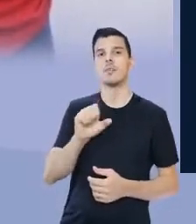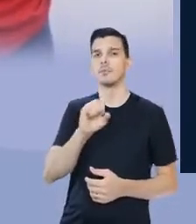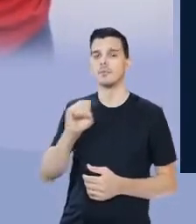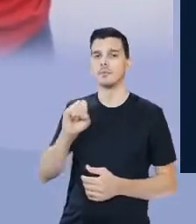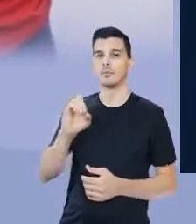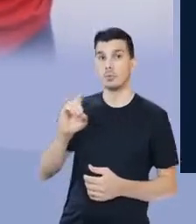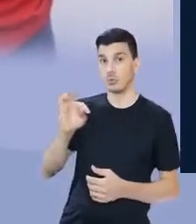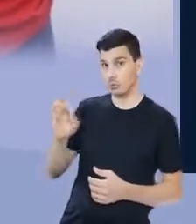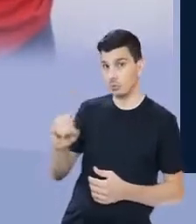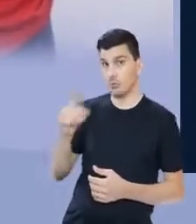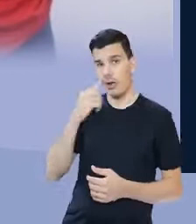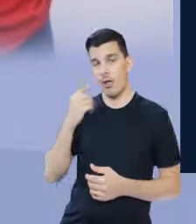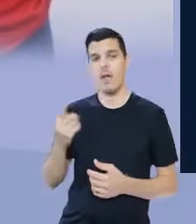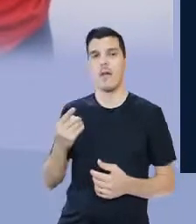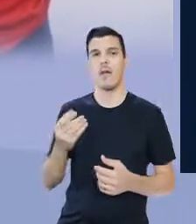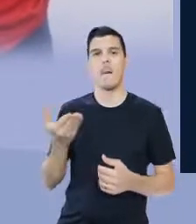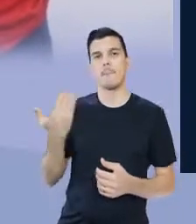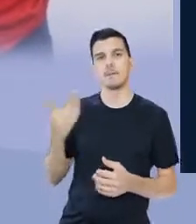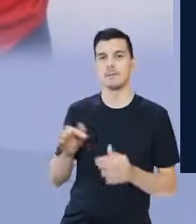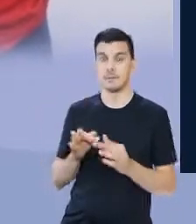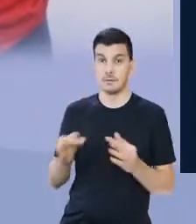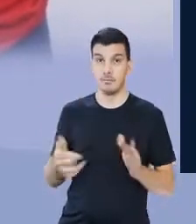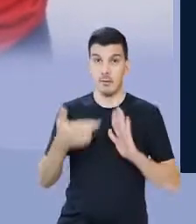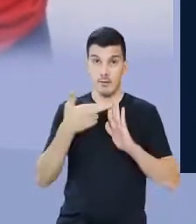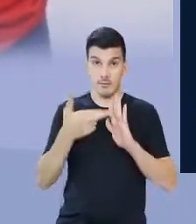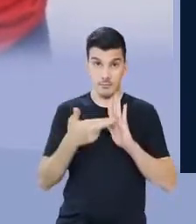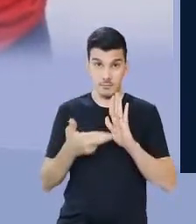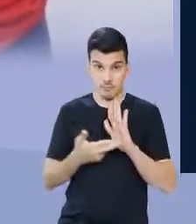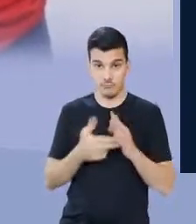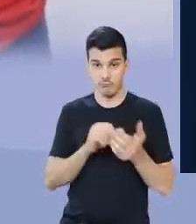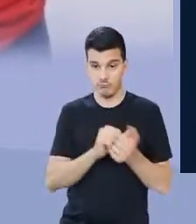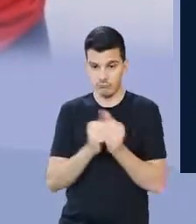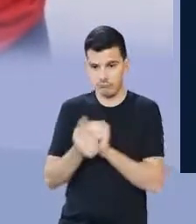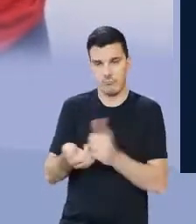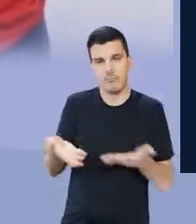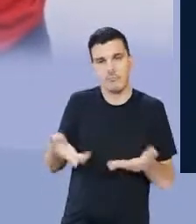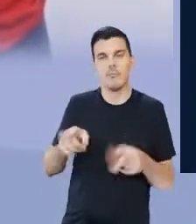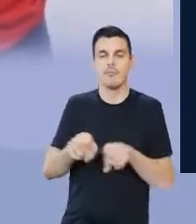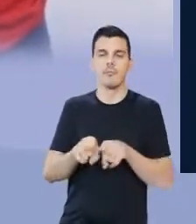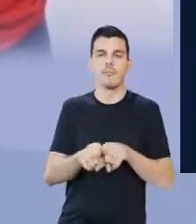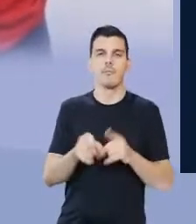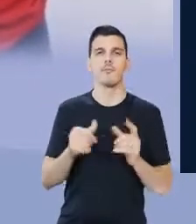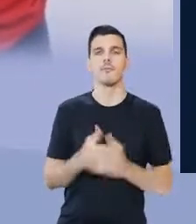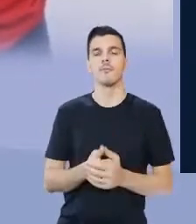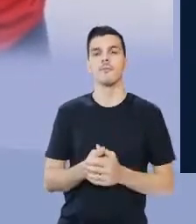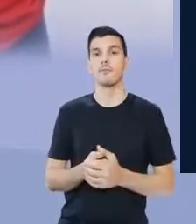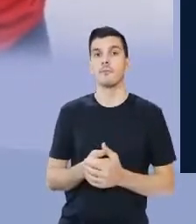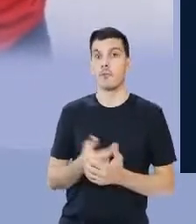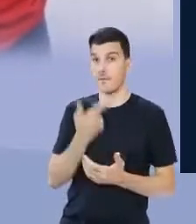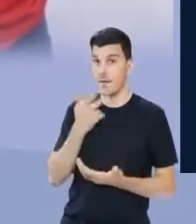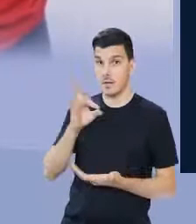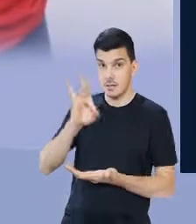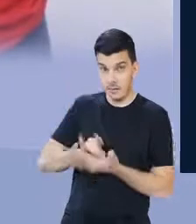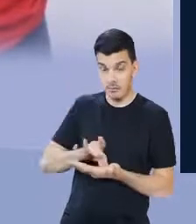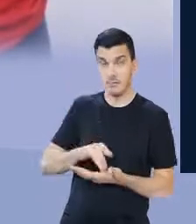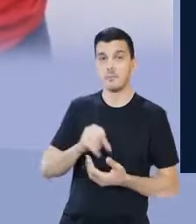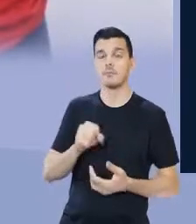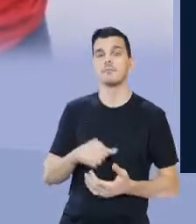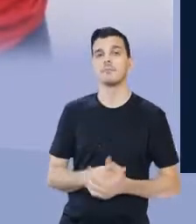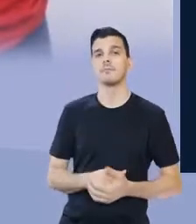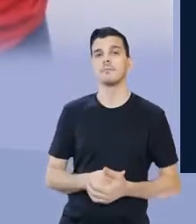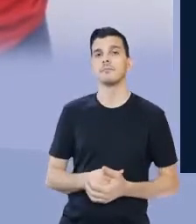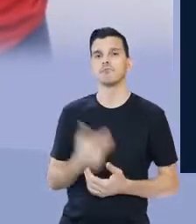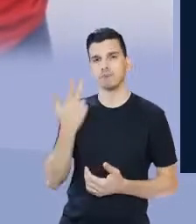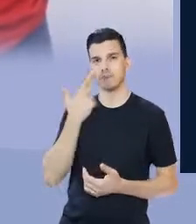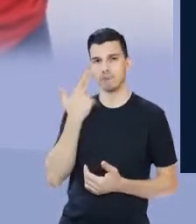passado simples. Então, as regras de passado simples se adequam a ele também. Então, ali na afirmativa, used to,